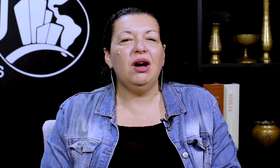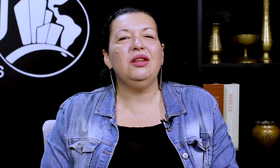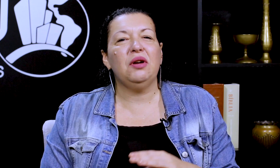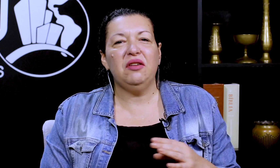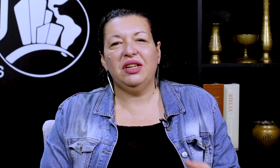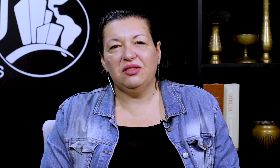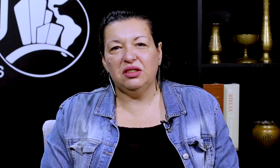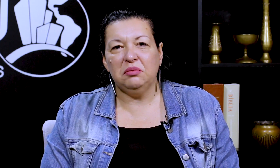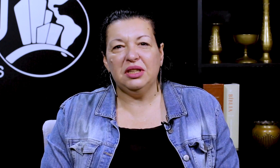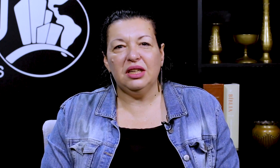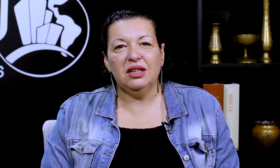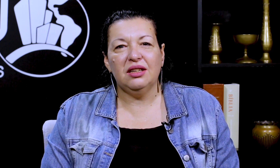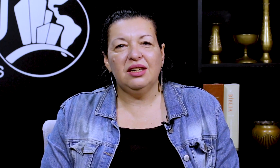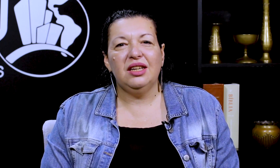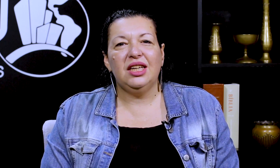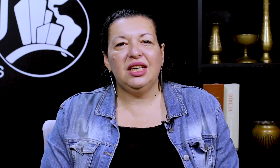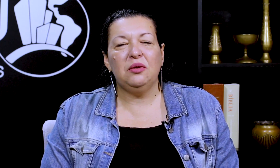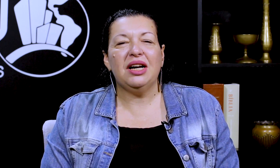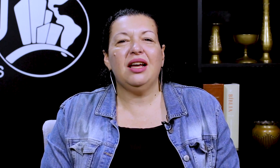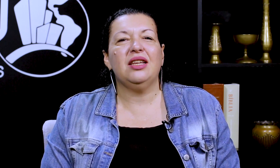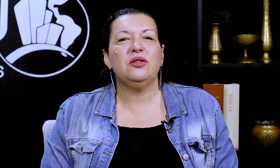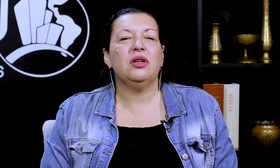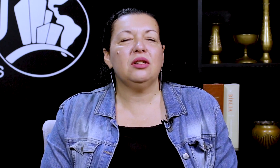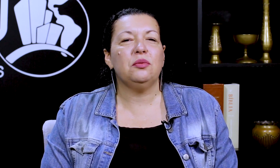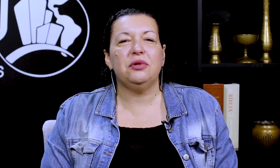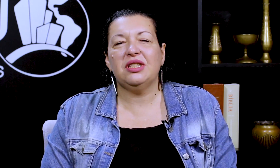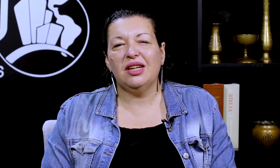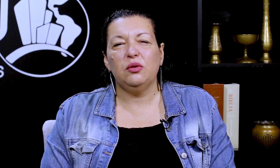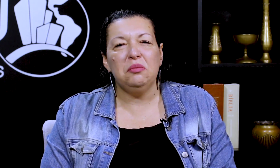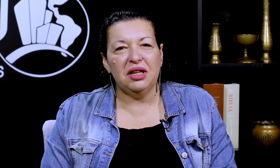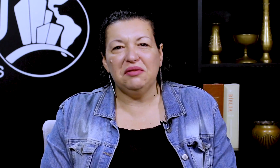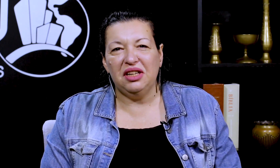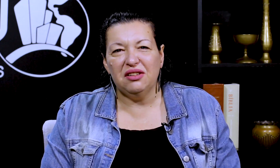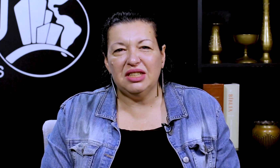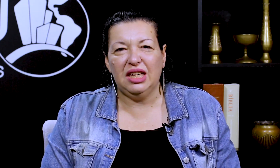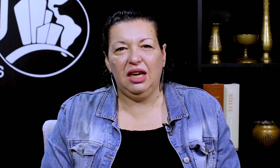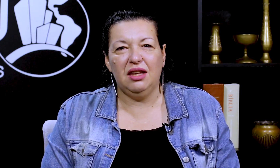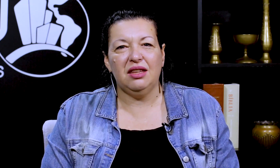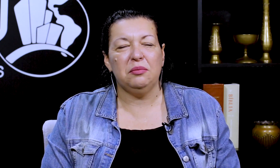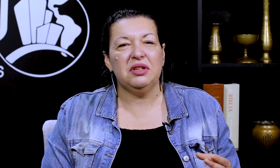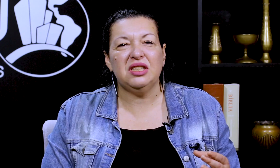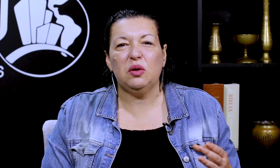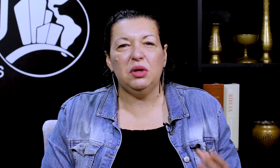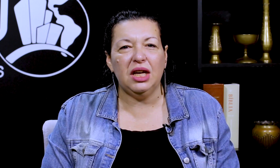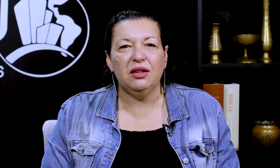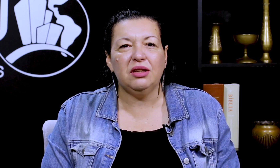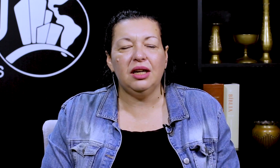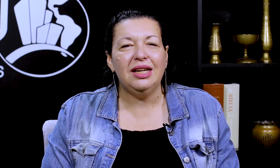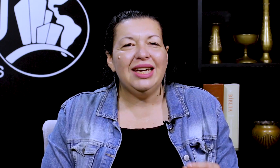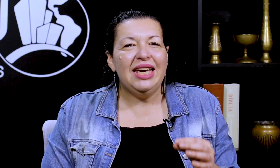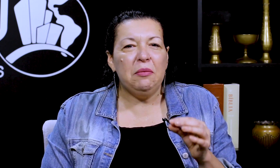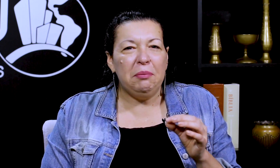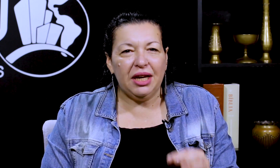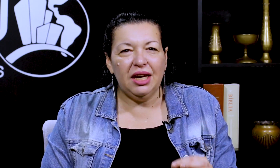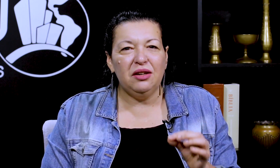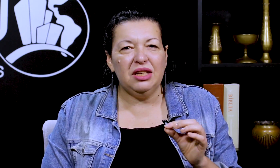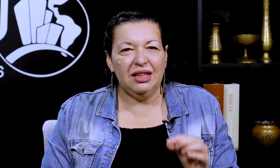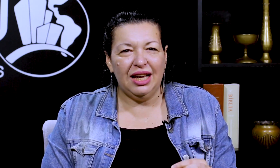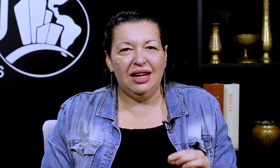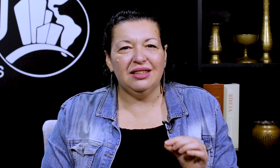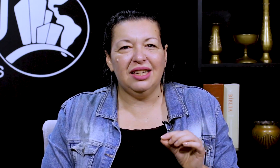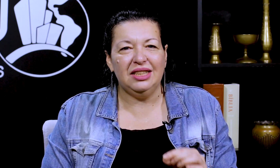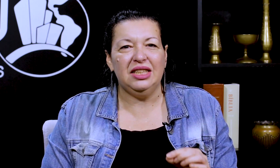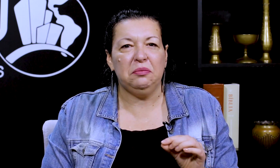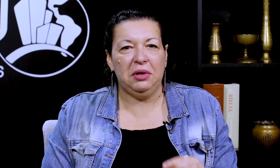Então, quando eu levanto de manhã, eu agradeço a Deus por essa luz maravilhosa que entra, por esse cuidado dele em